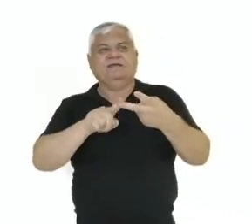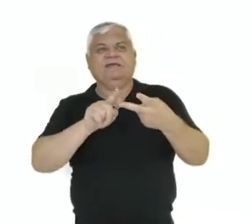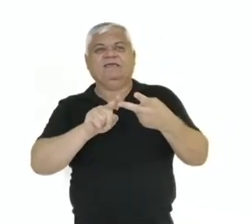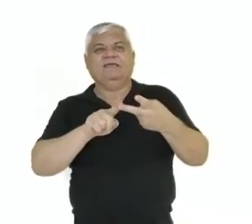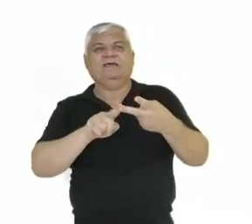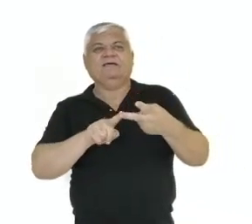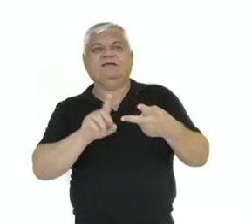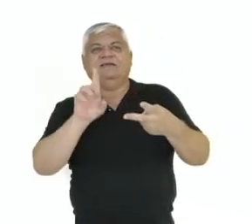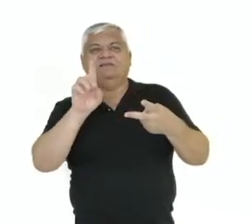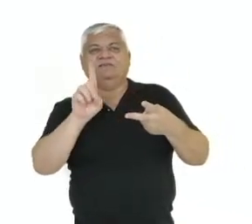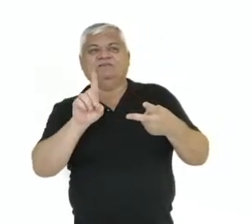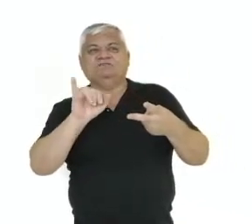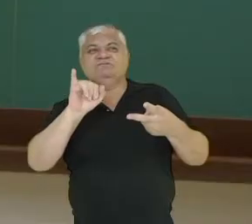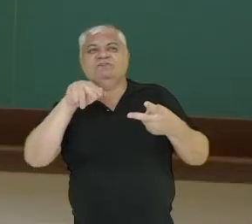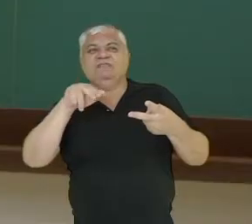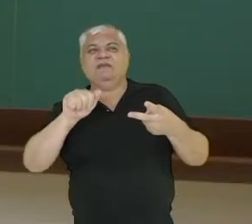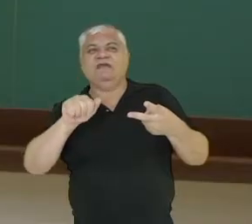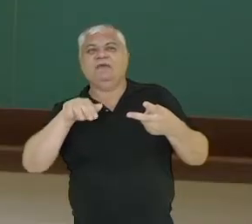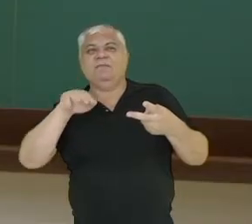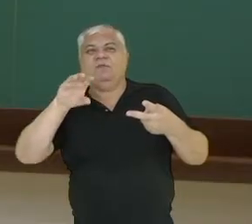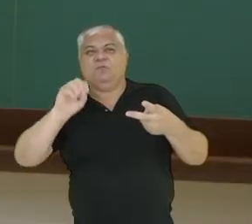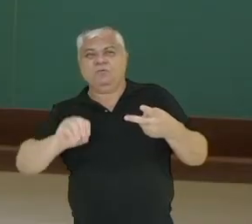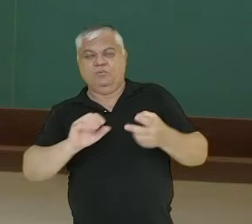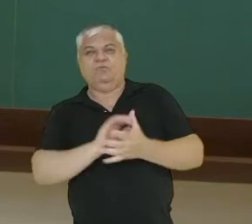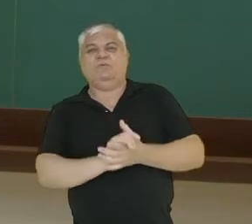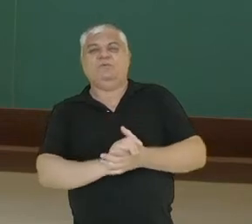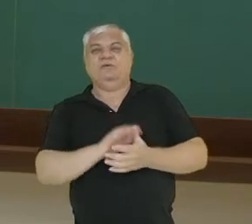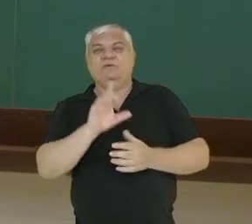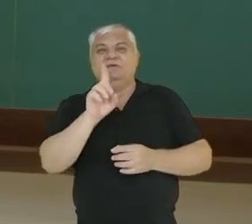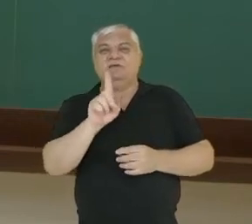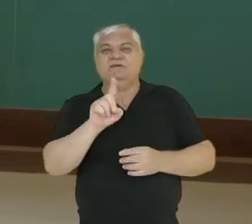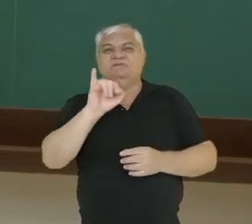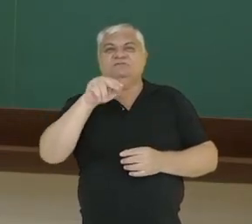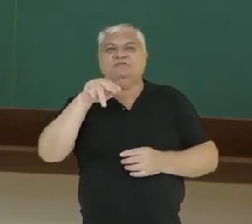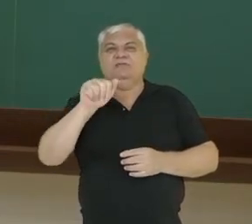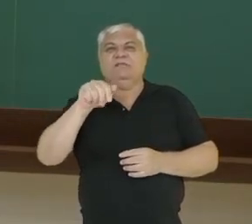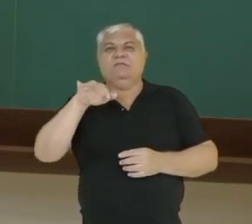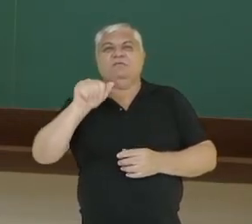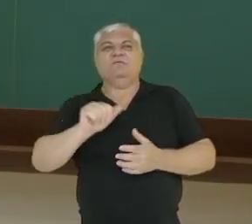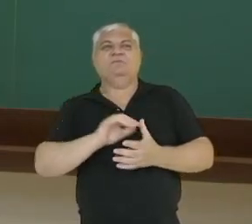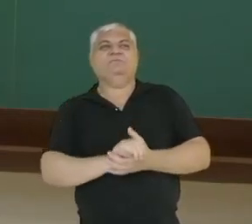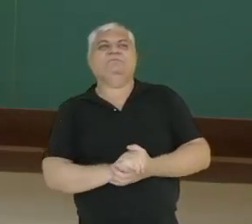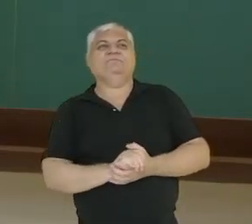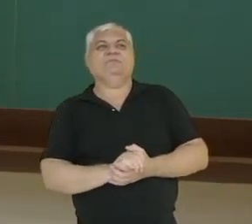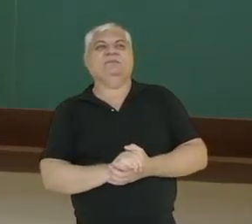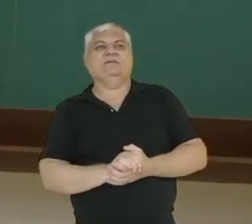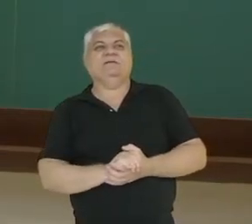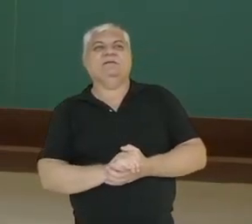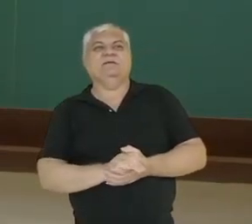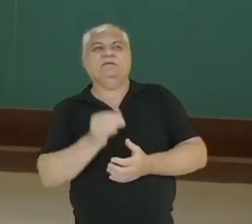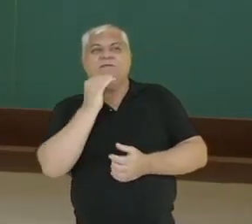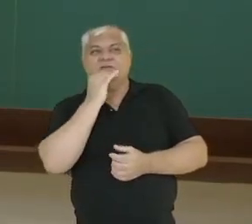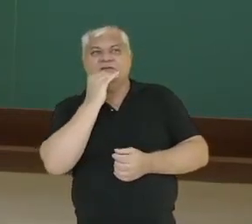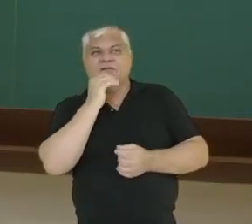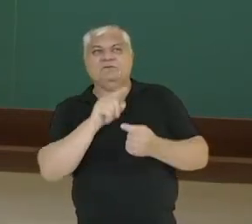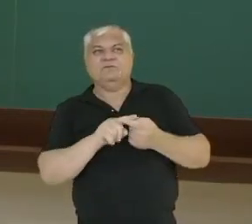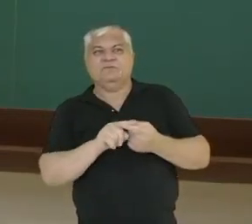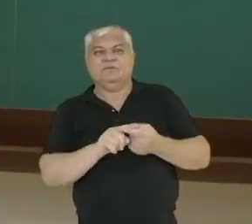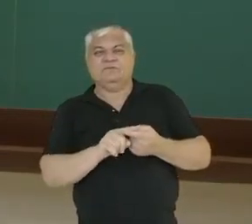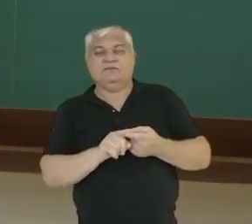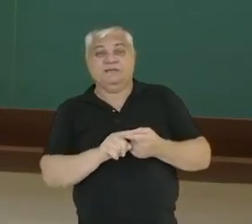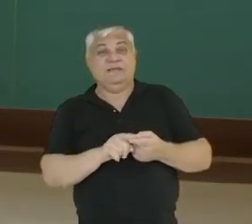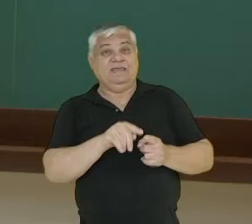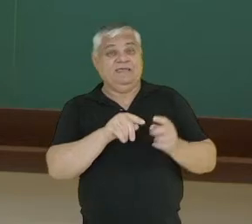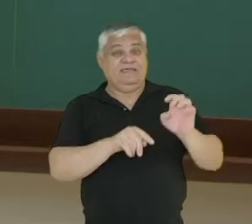equilíbrio dinâmico. Aqui, dinâmico, o equilíbrio dinâmico. Houve aqui